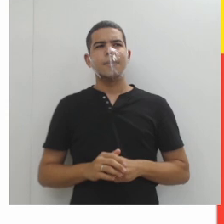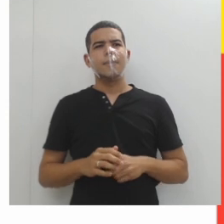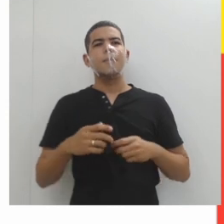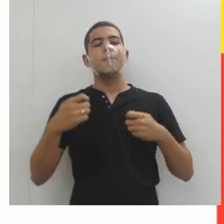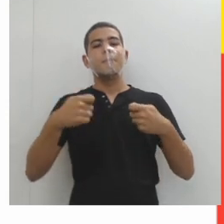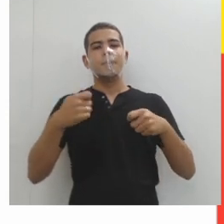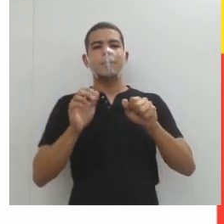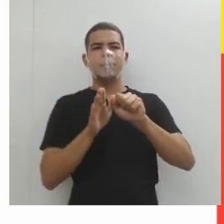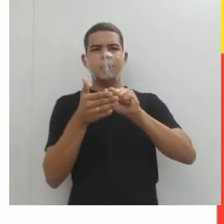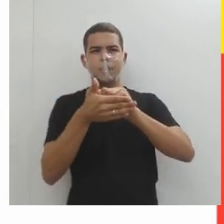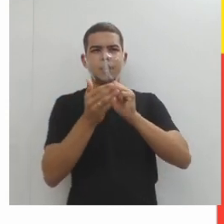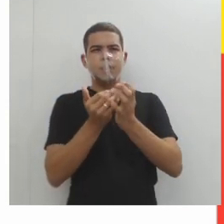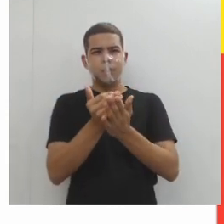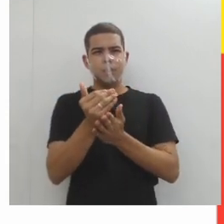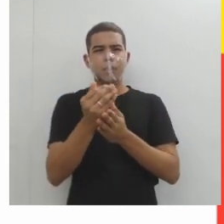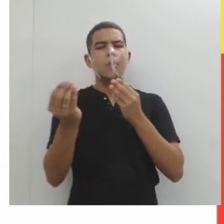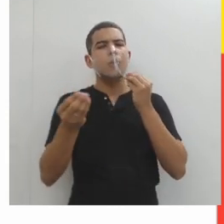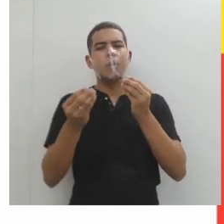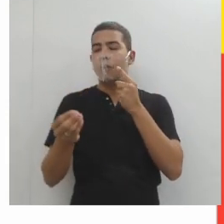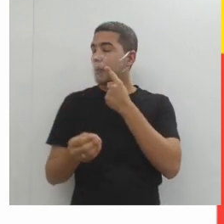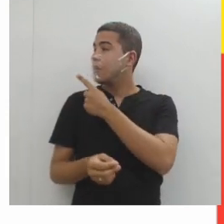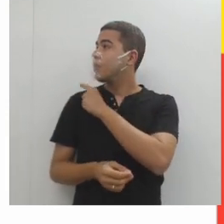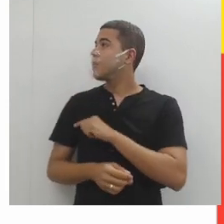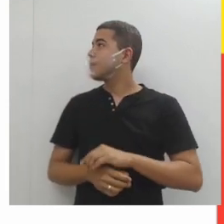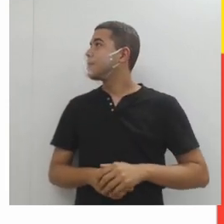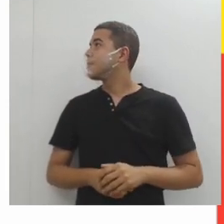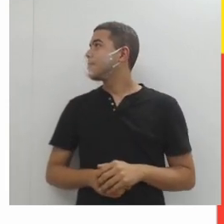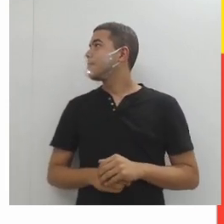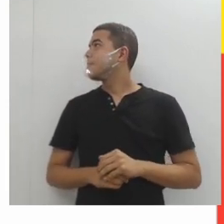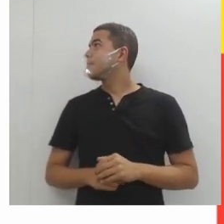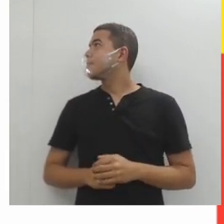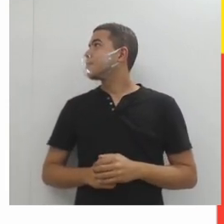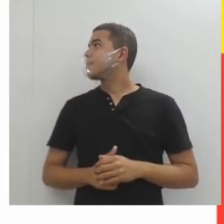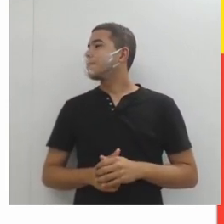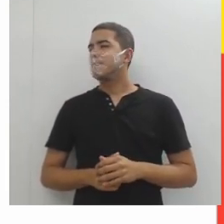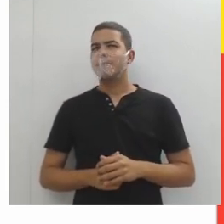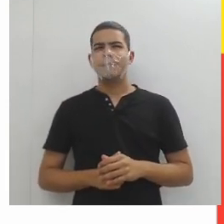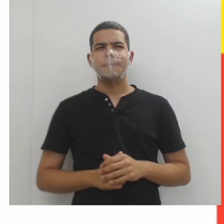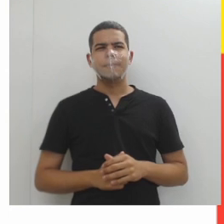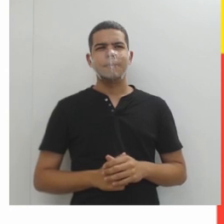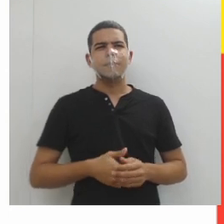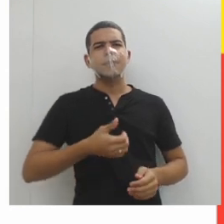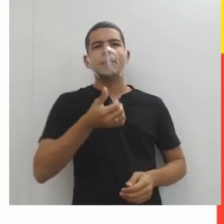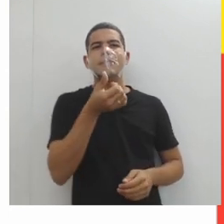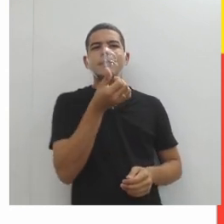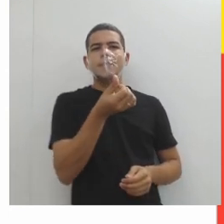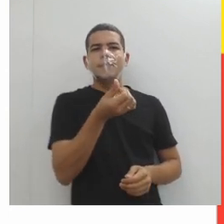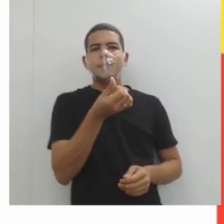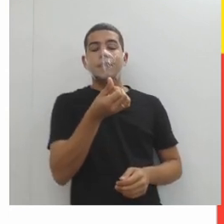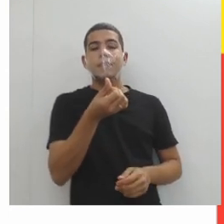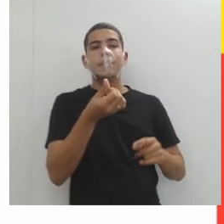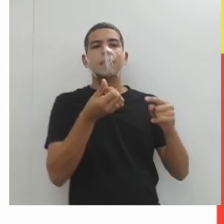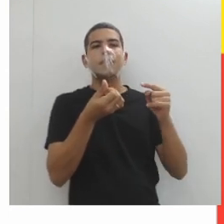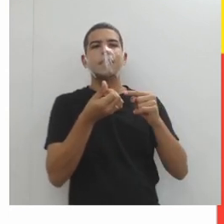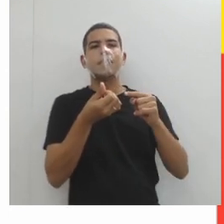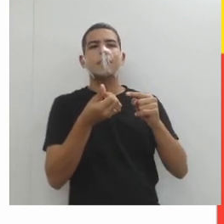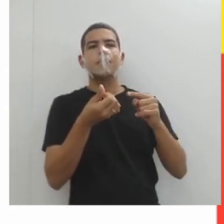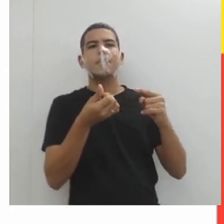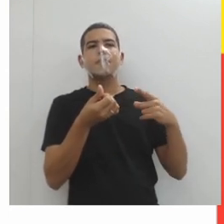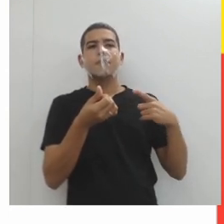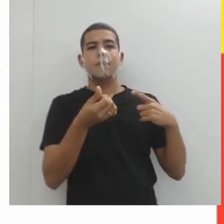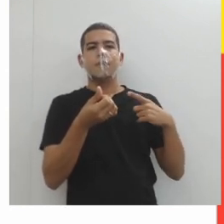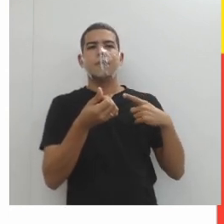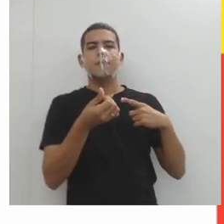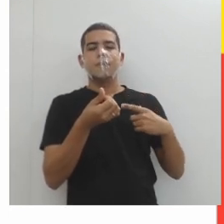sujeito, tá? Então observa como é que ficou aí, ó. They have moved to Rio. O número 6, eu tenho aí, ó, we haven't